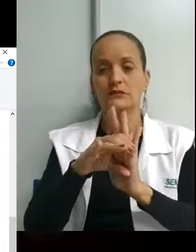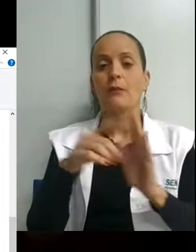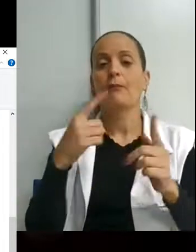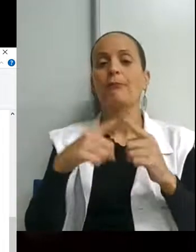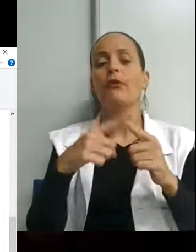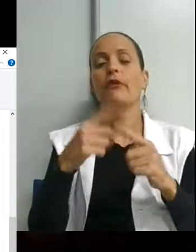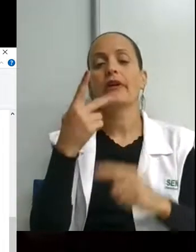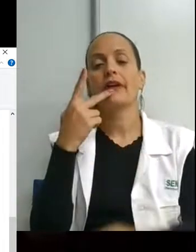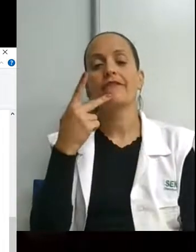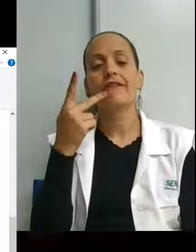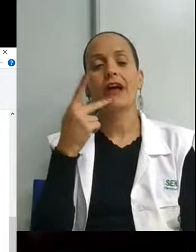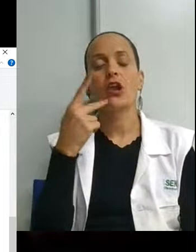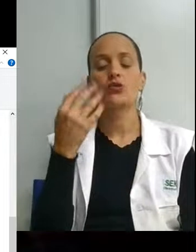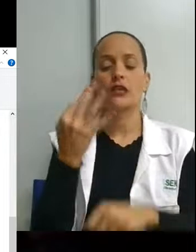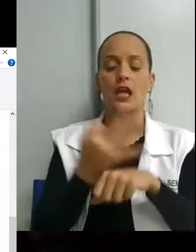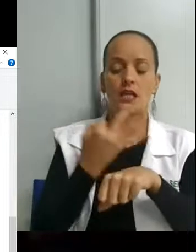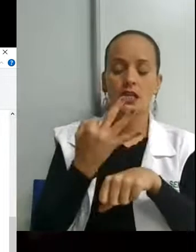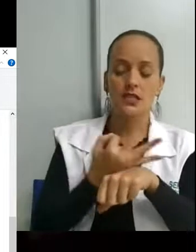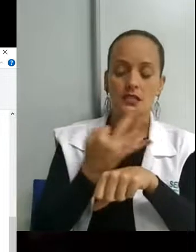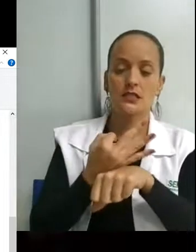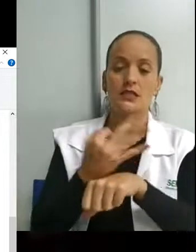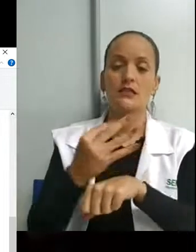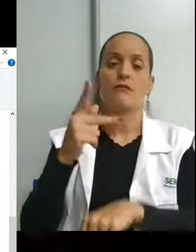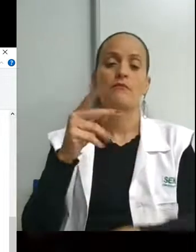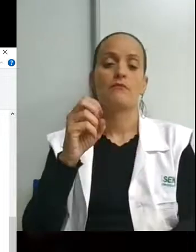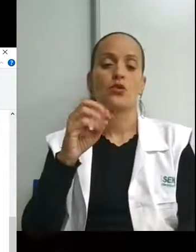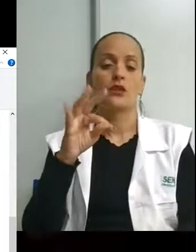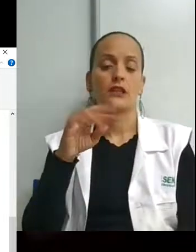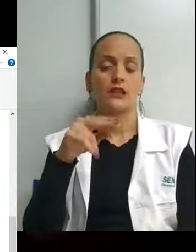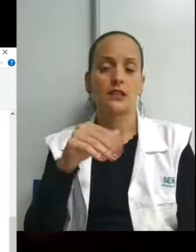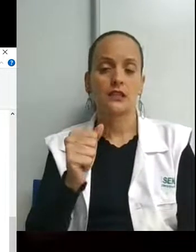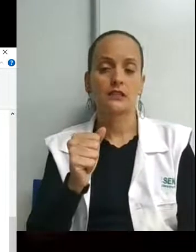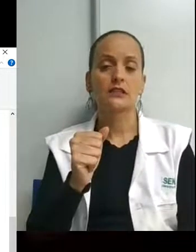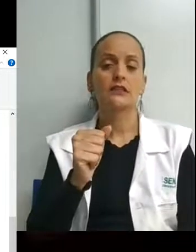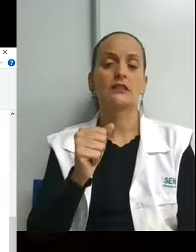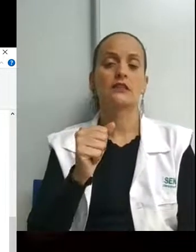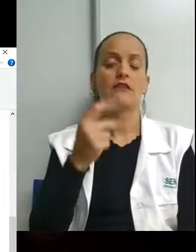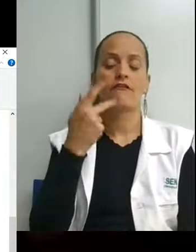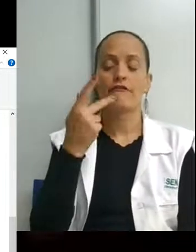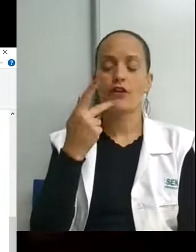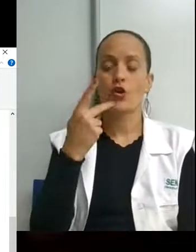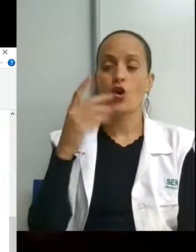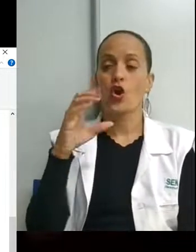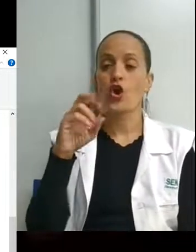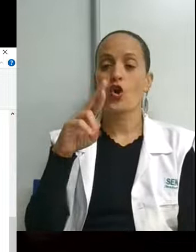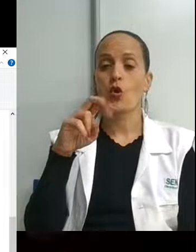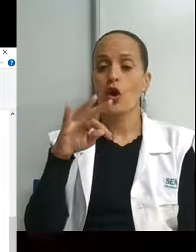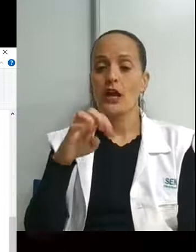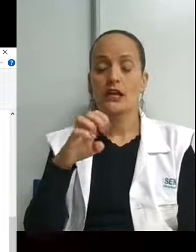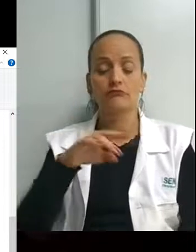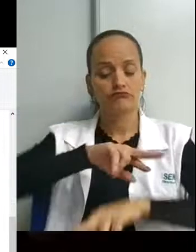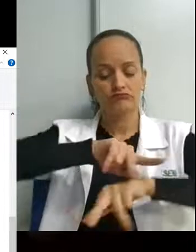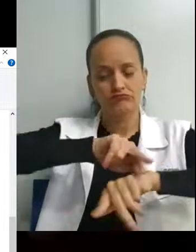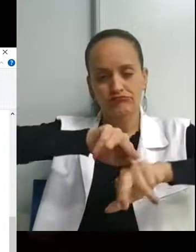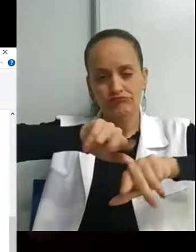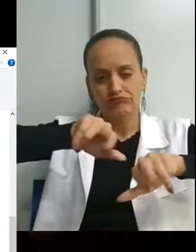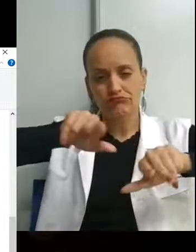De resistência, falou de potência, falou de corrente, né? A gente abordou todos